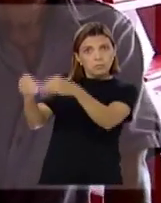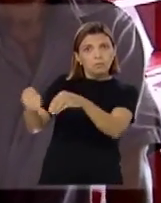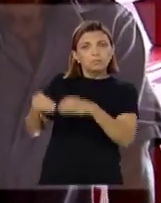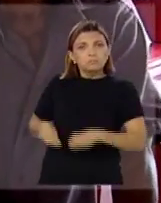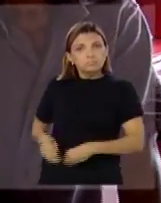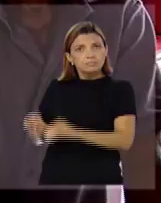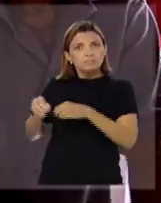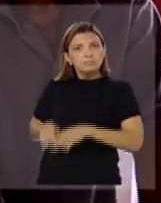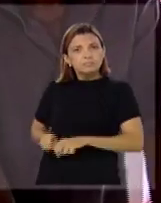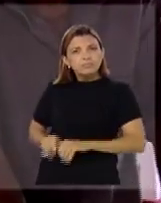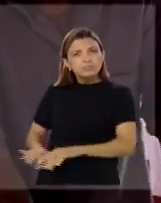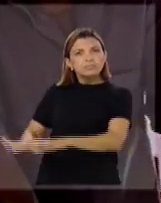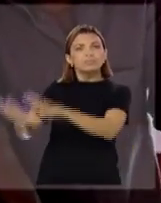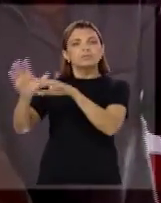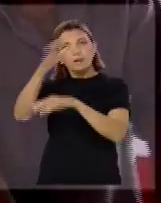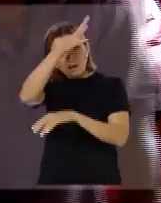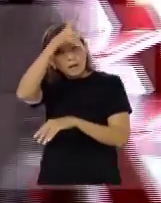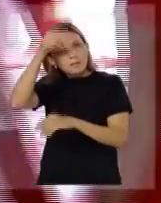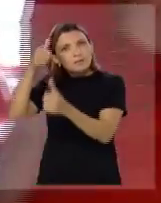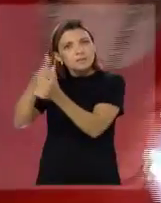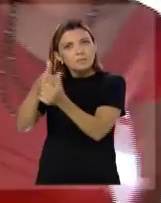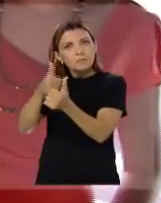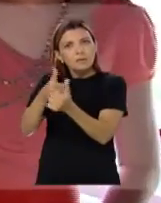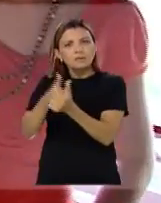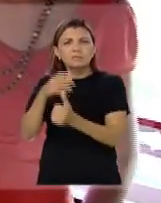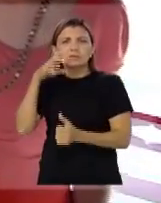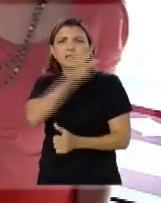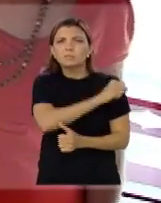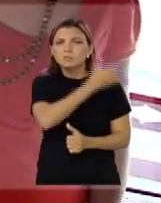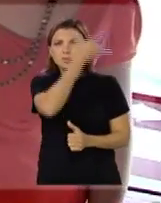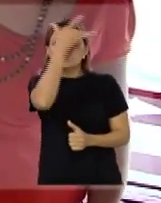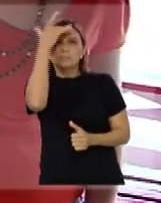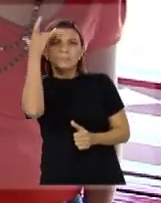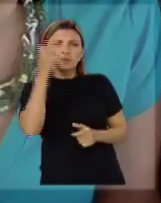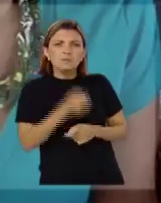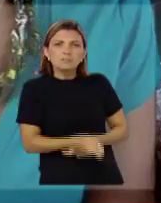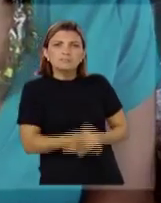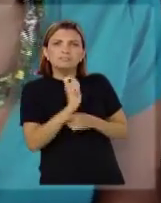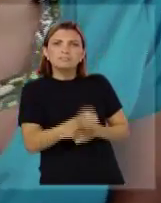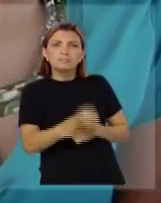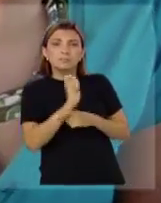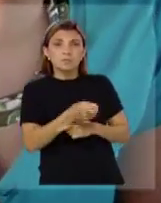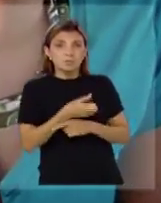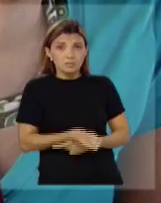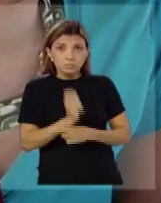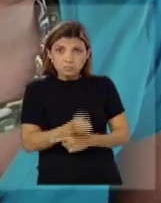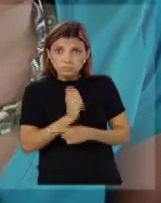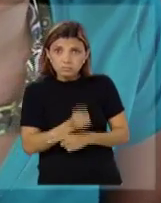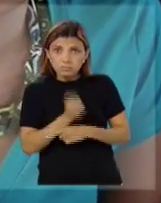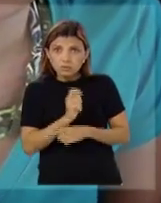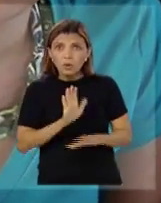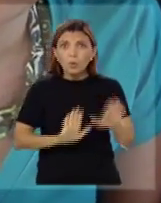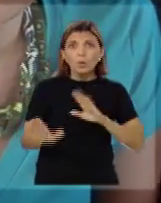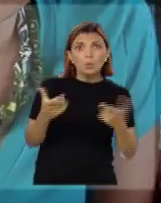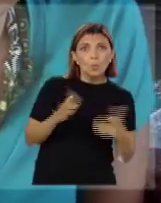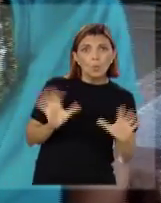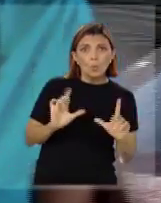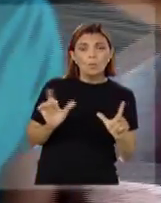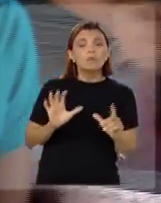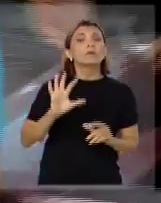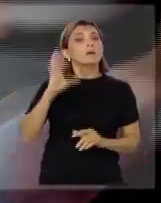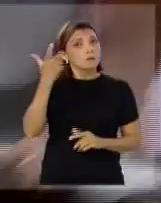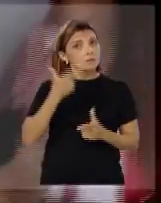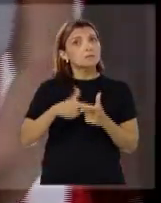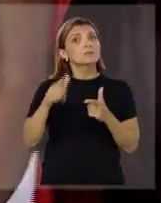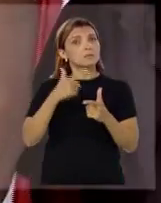nas cabeceiras dos afluentes do rio Amazonas. Ah, é por isso que eles viram presa fácil dos pescadores. Se continuarem pescando assim de montão e sem cuidado,